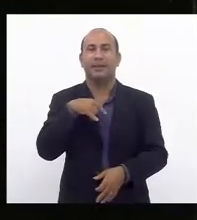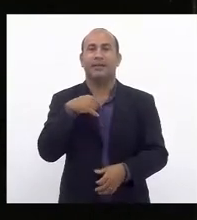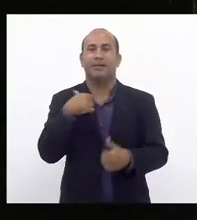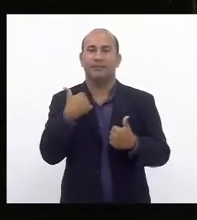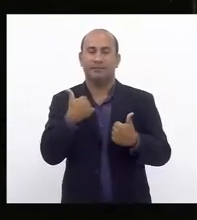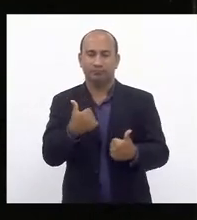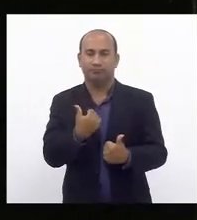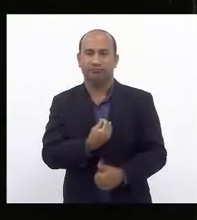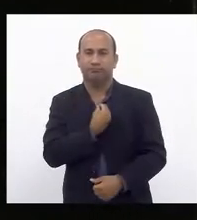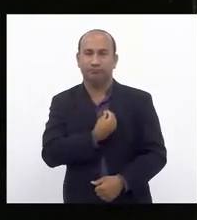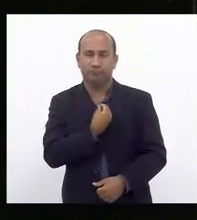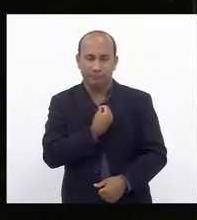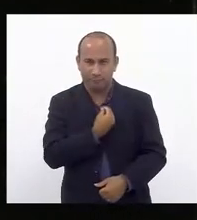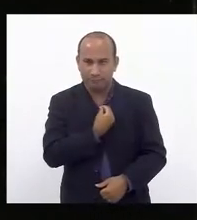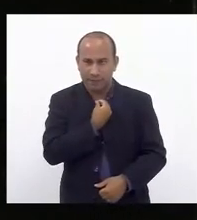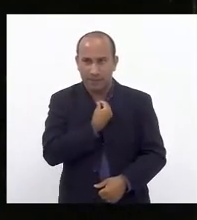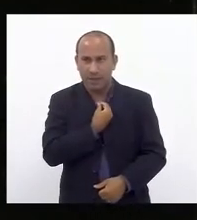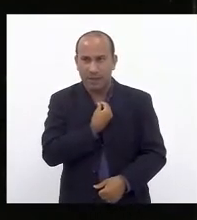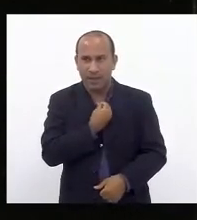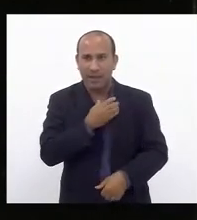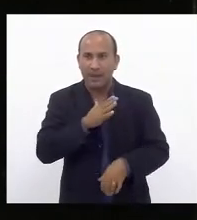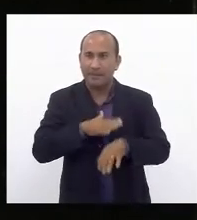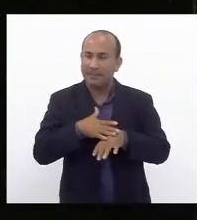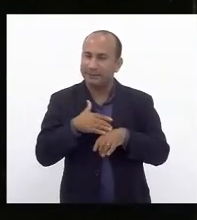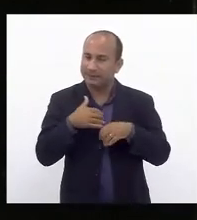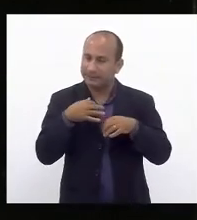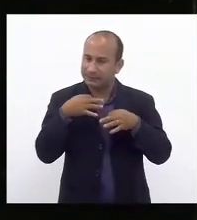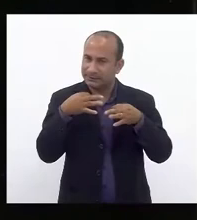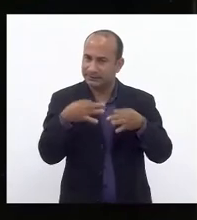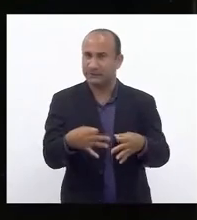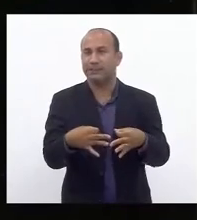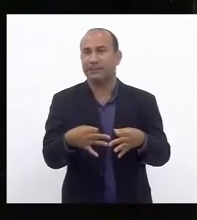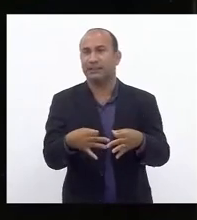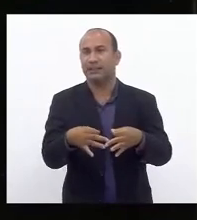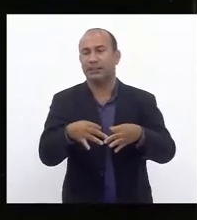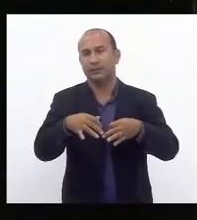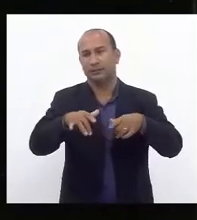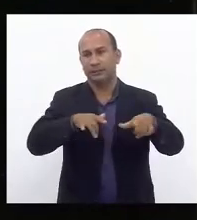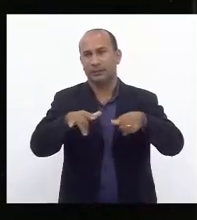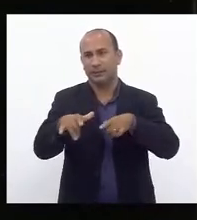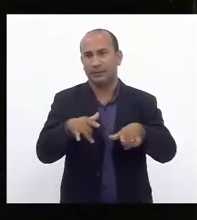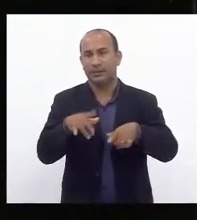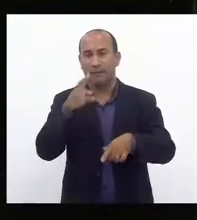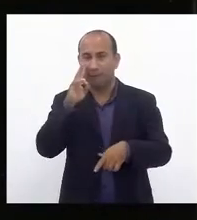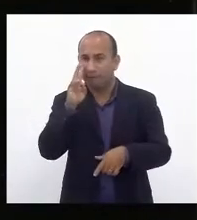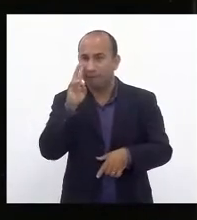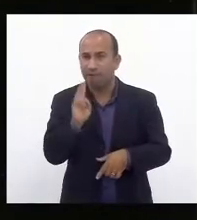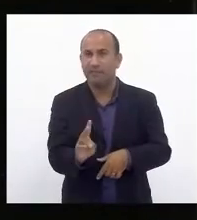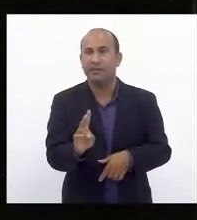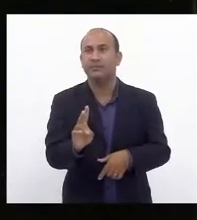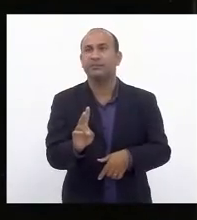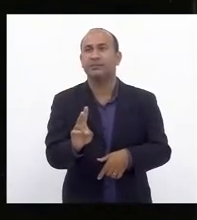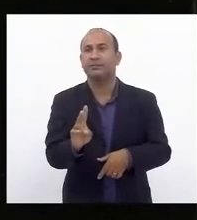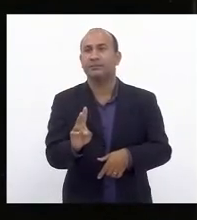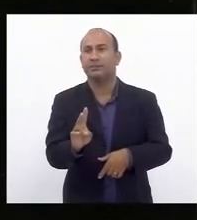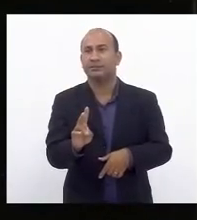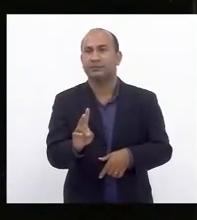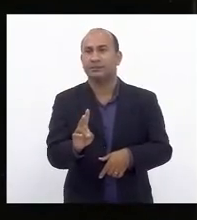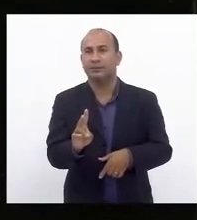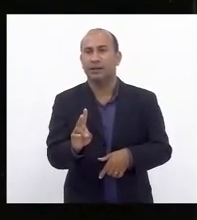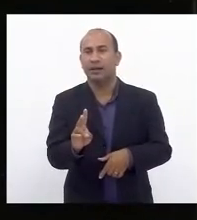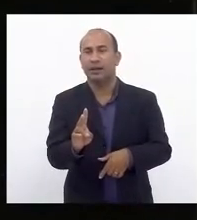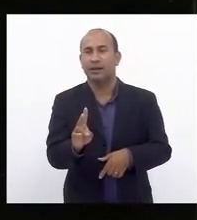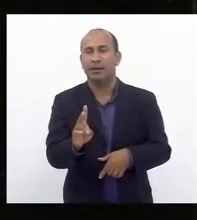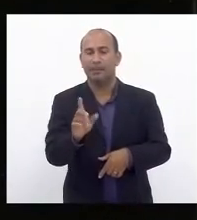vida, um pouco mais de garantia, né, desses trabalhadores serem vistos